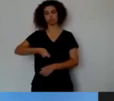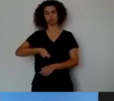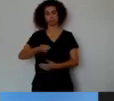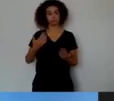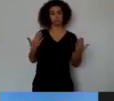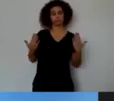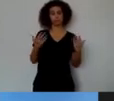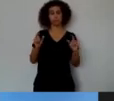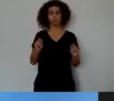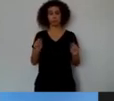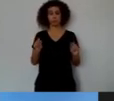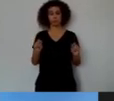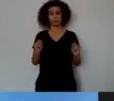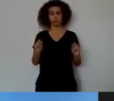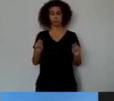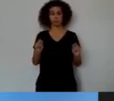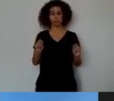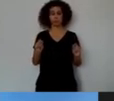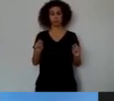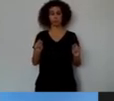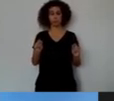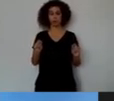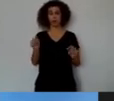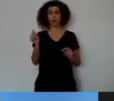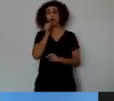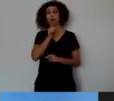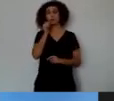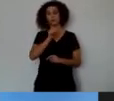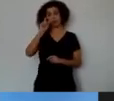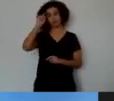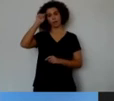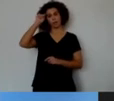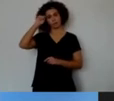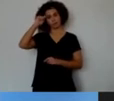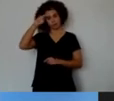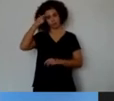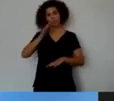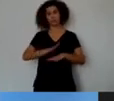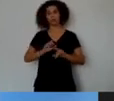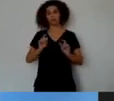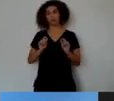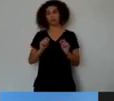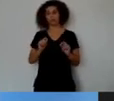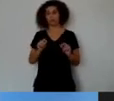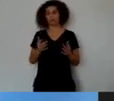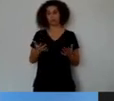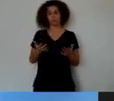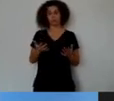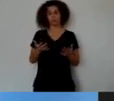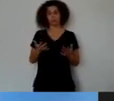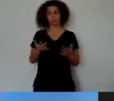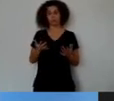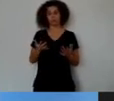é a vulnerabilidade das mulheres negras, porque as mulheres negras são as que mais são vítimas